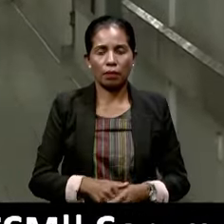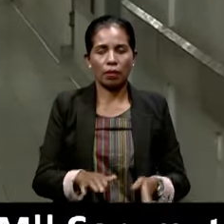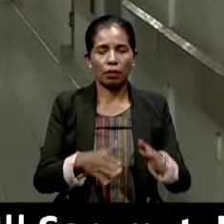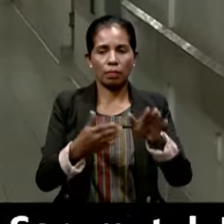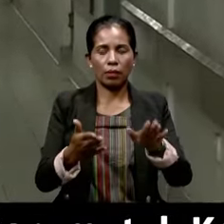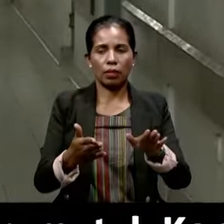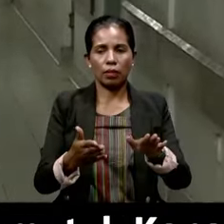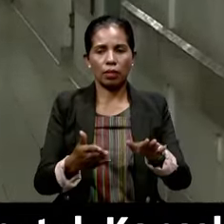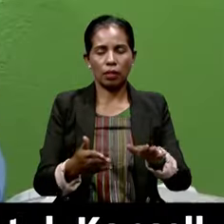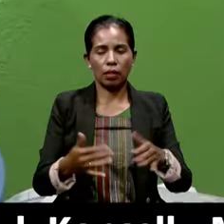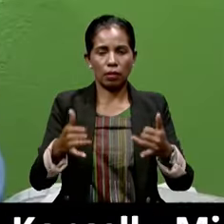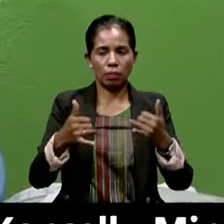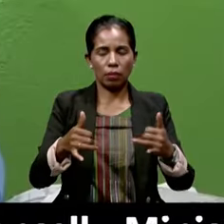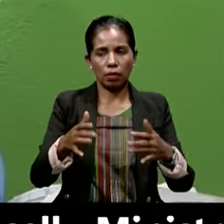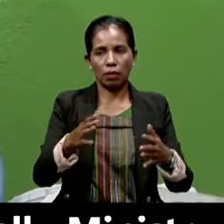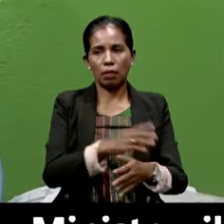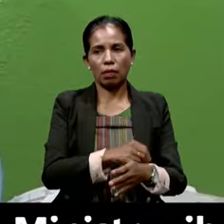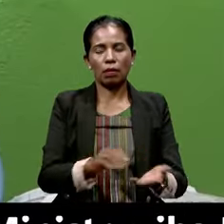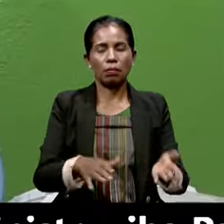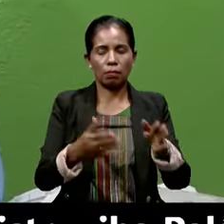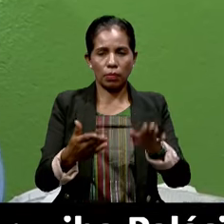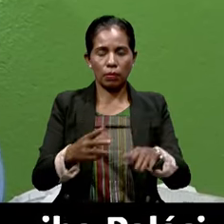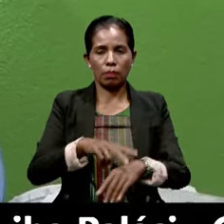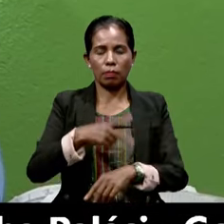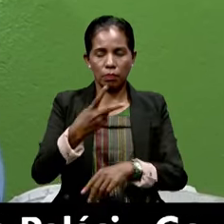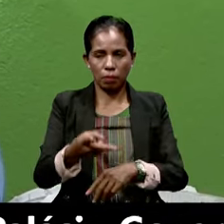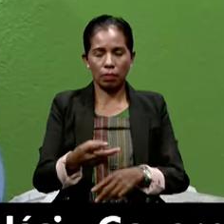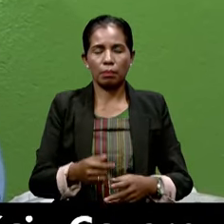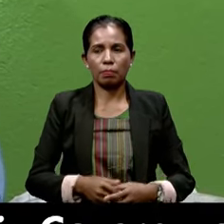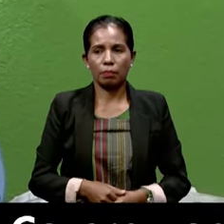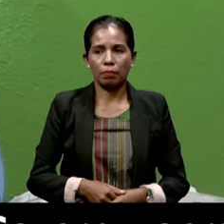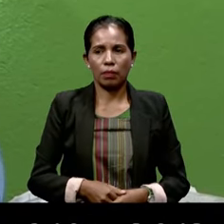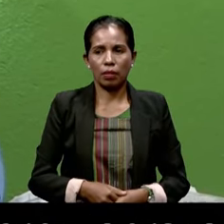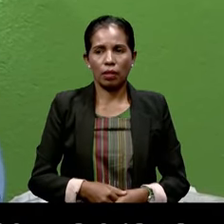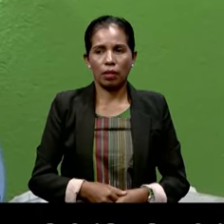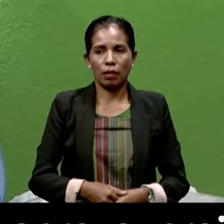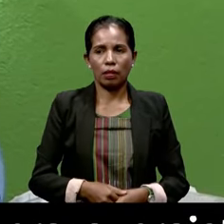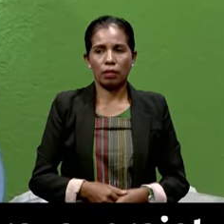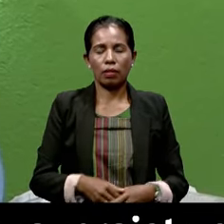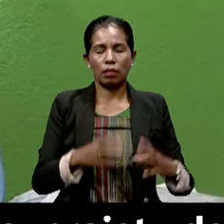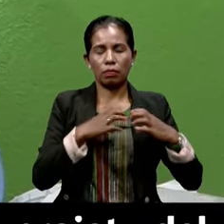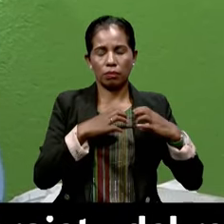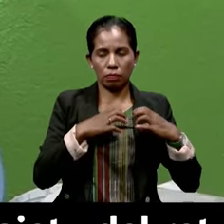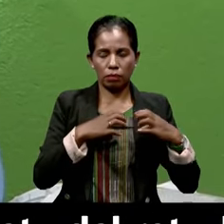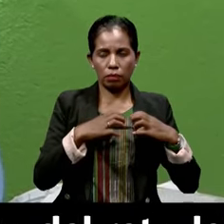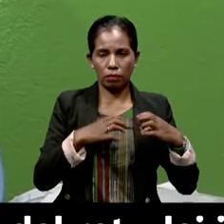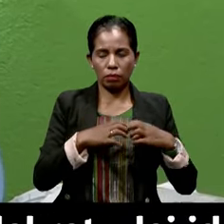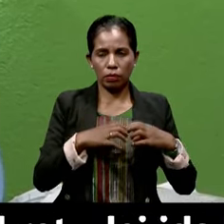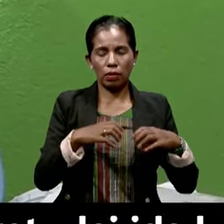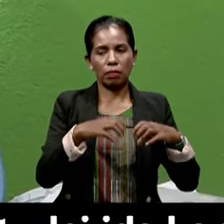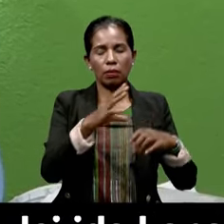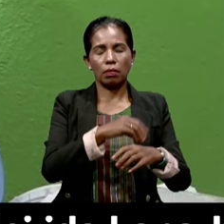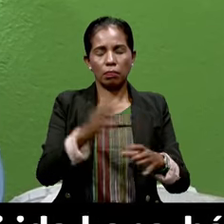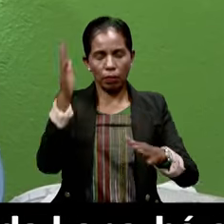halima rela bola ga exercício rumo de repente mono idane Kalau barak ni atas kesemfuan, problem seru itu